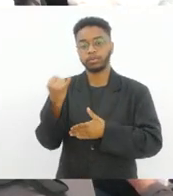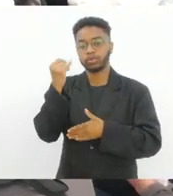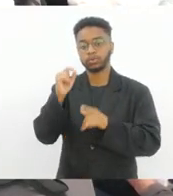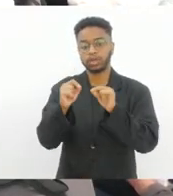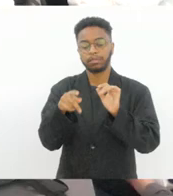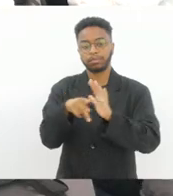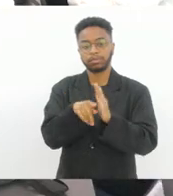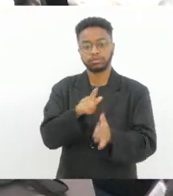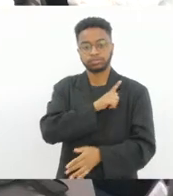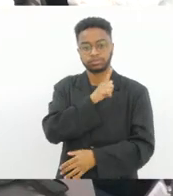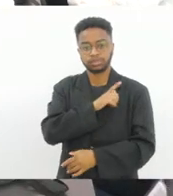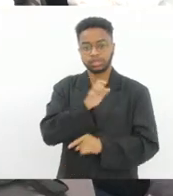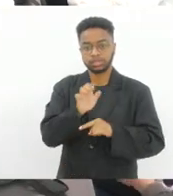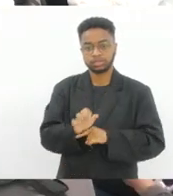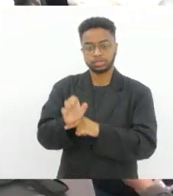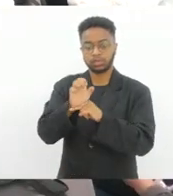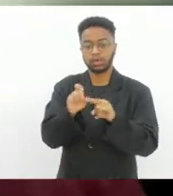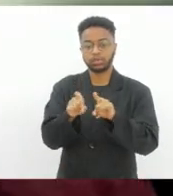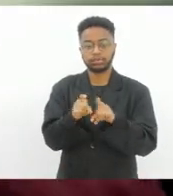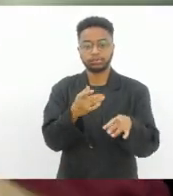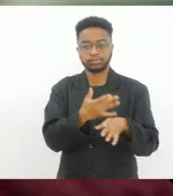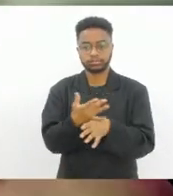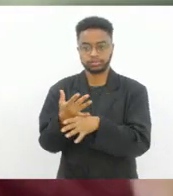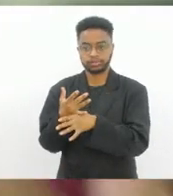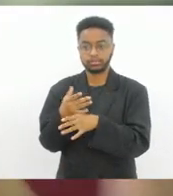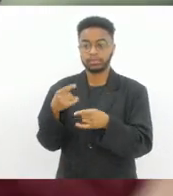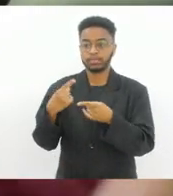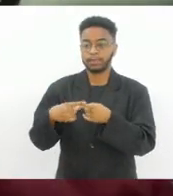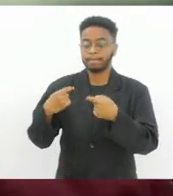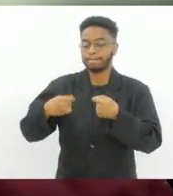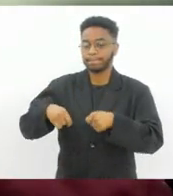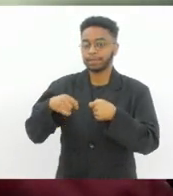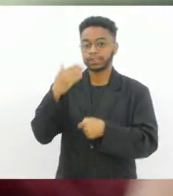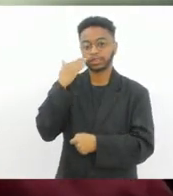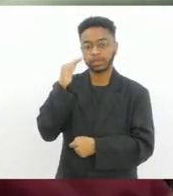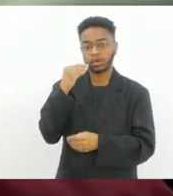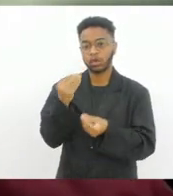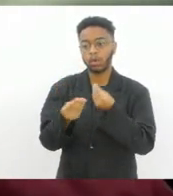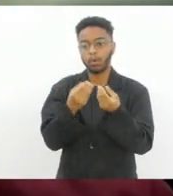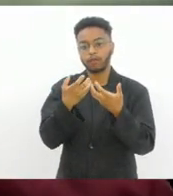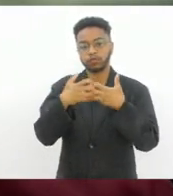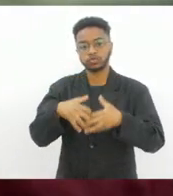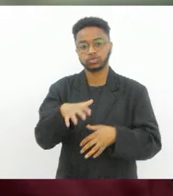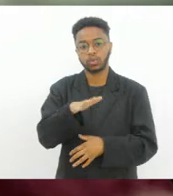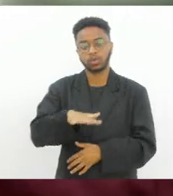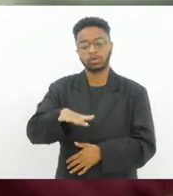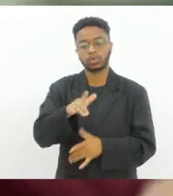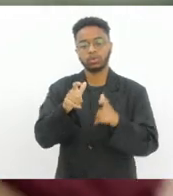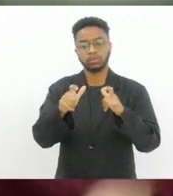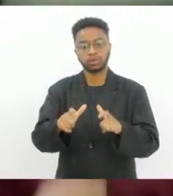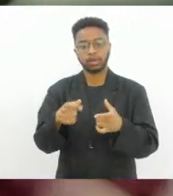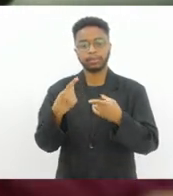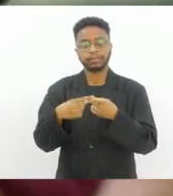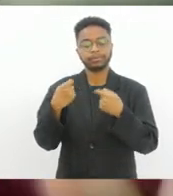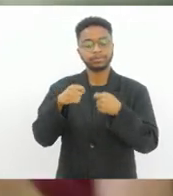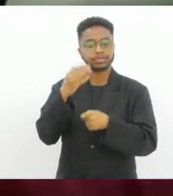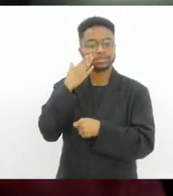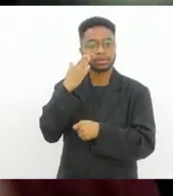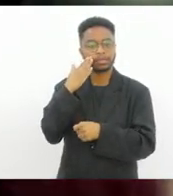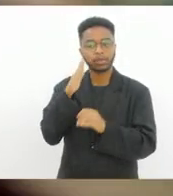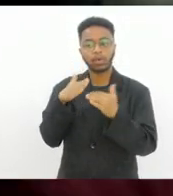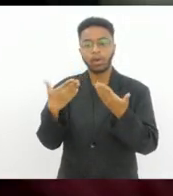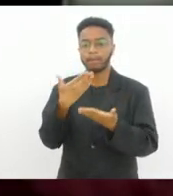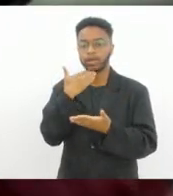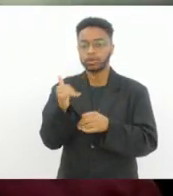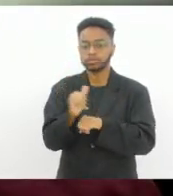gestão, tanto estadual quanto municipal. Porque é preciso entender da dinâmica do território para saber qual é o fluxo melhor